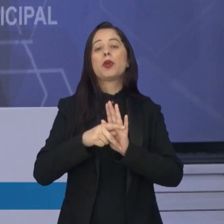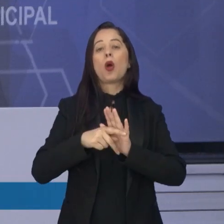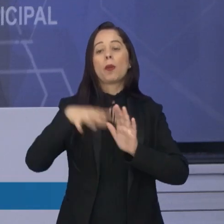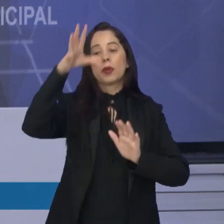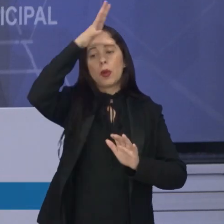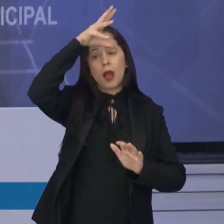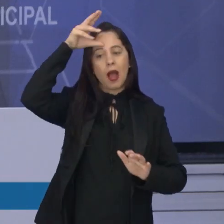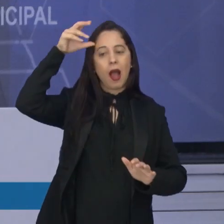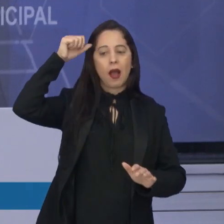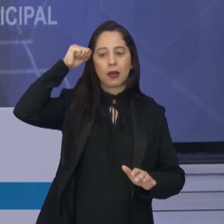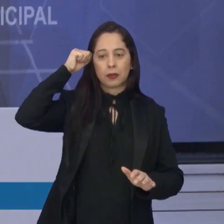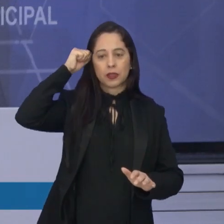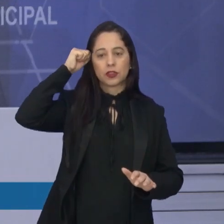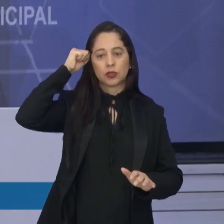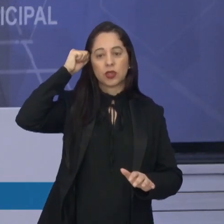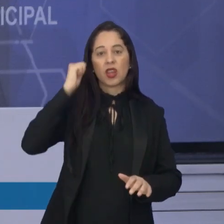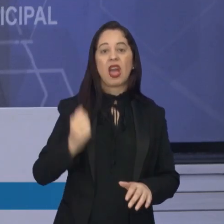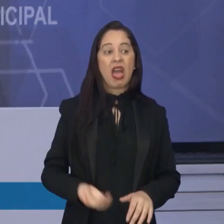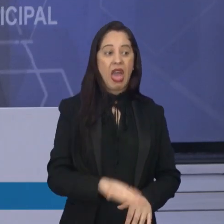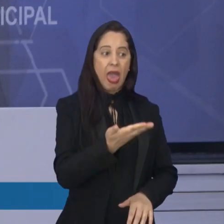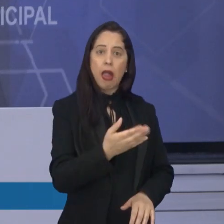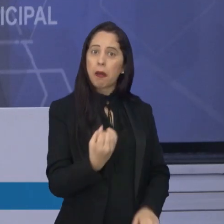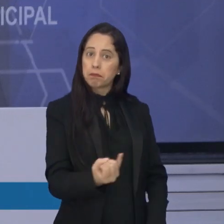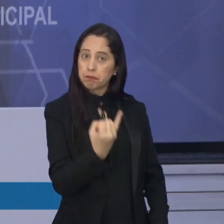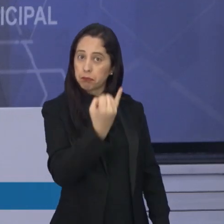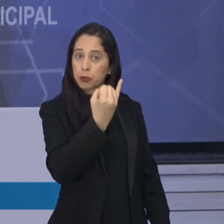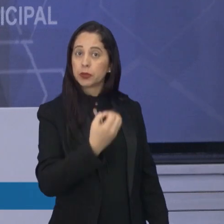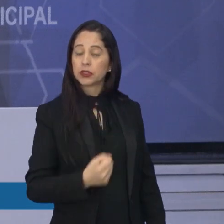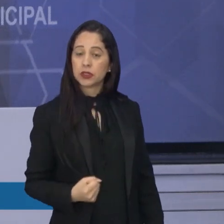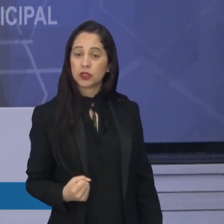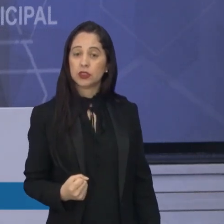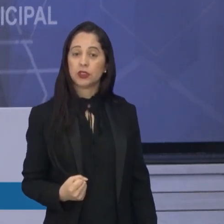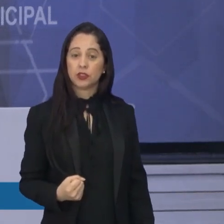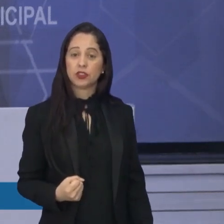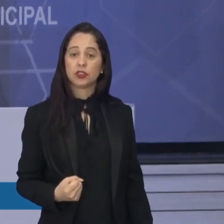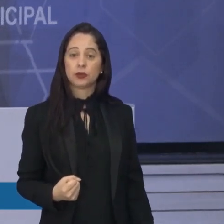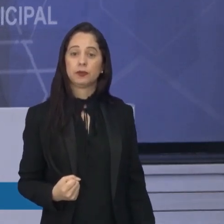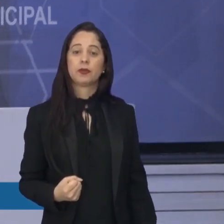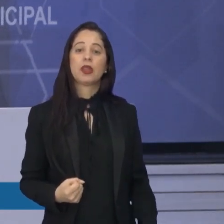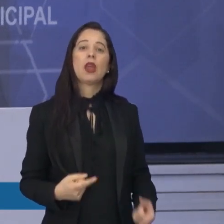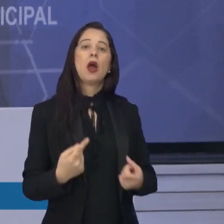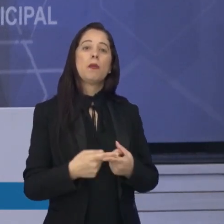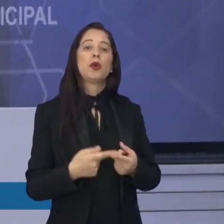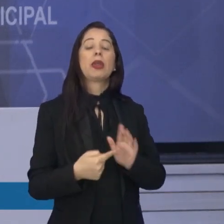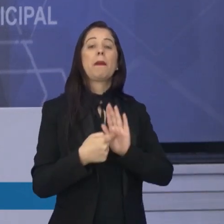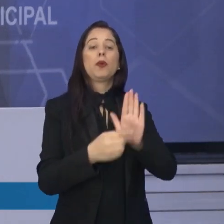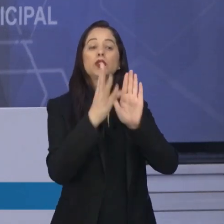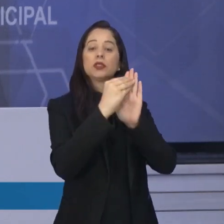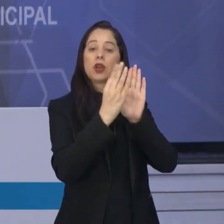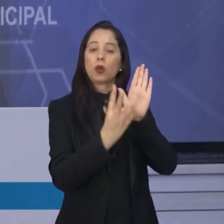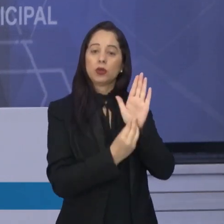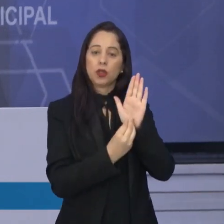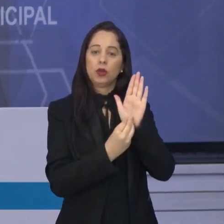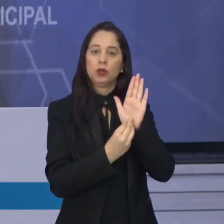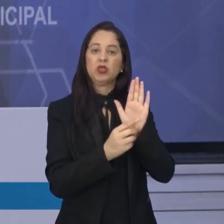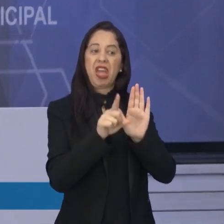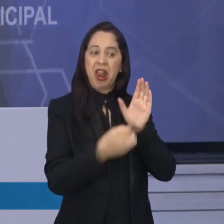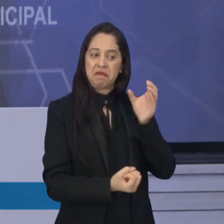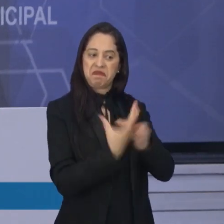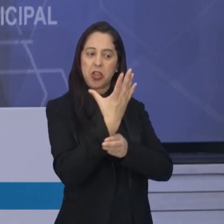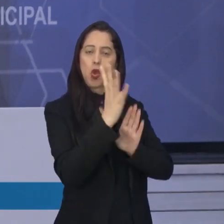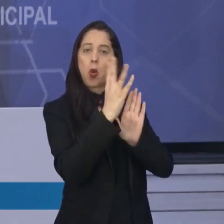as exposições, a Fernanda foi importante. Como proponente de conteúdo, como desenvolvedora de